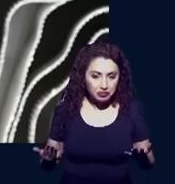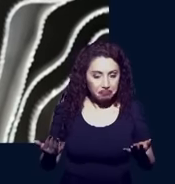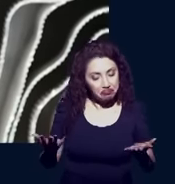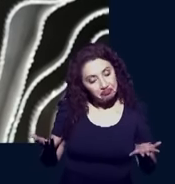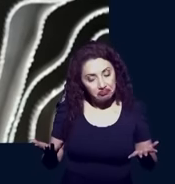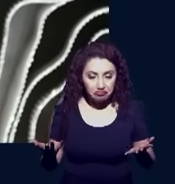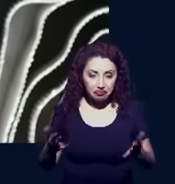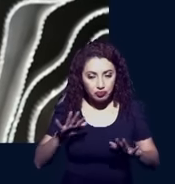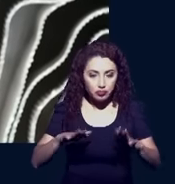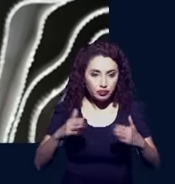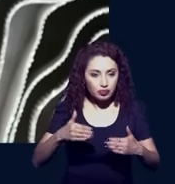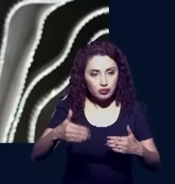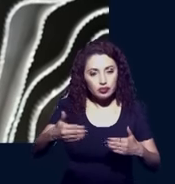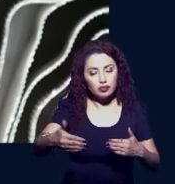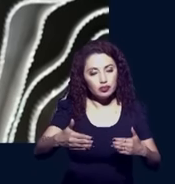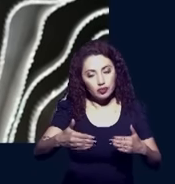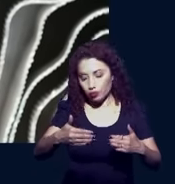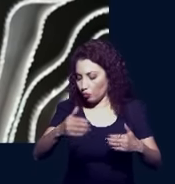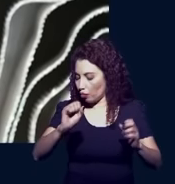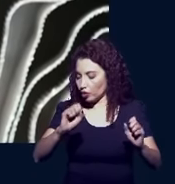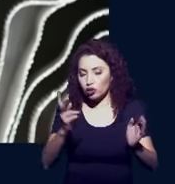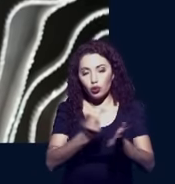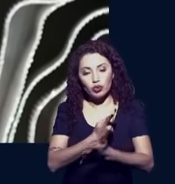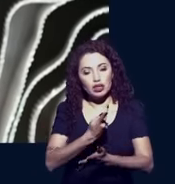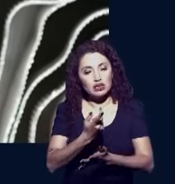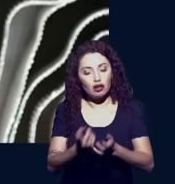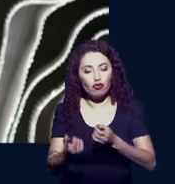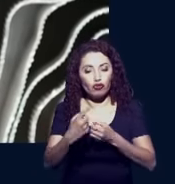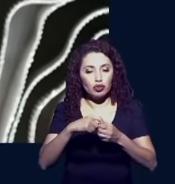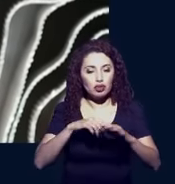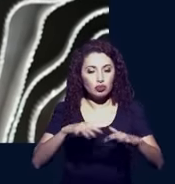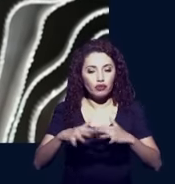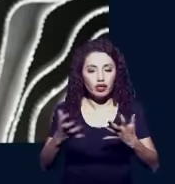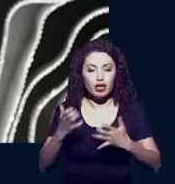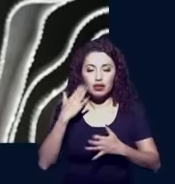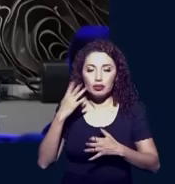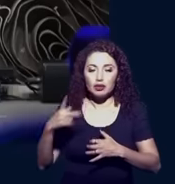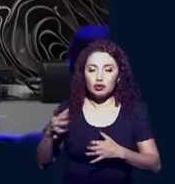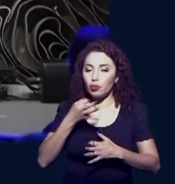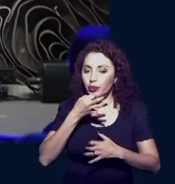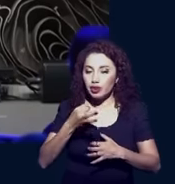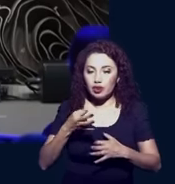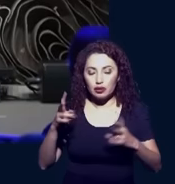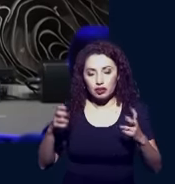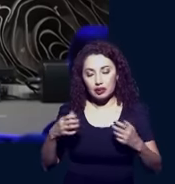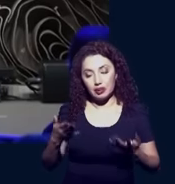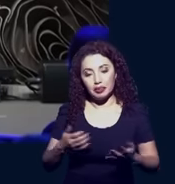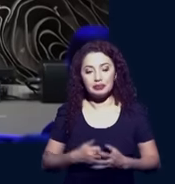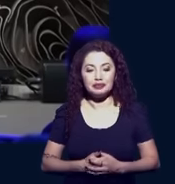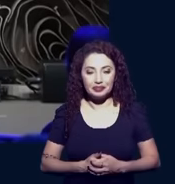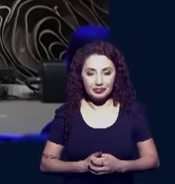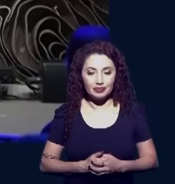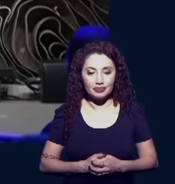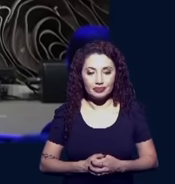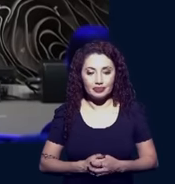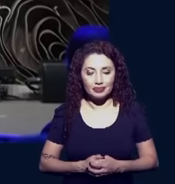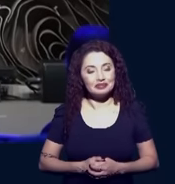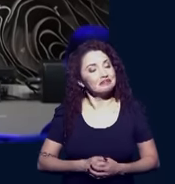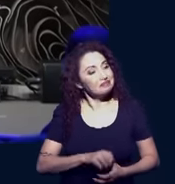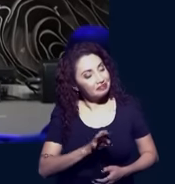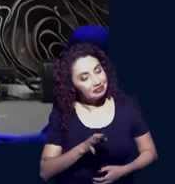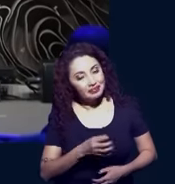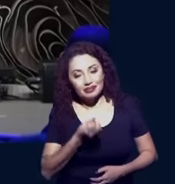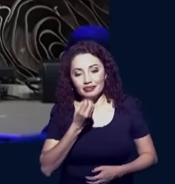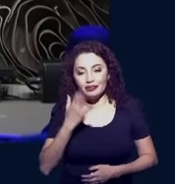poderia ter alguma perspectiva de reversão desse movimento e aí eu queria saber a sua opinião sobre isso bom Boa